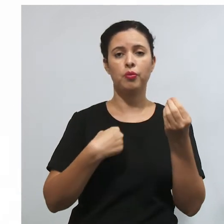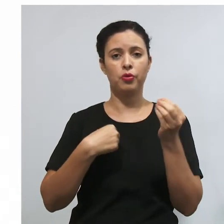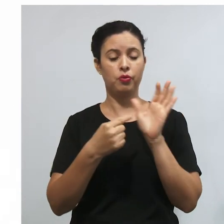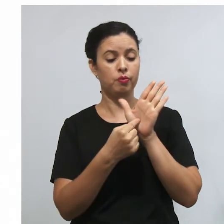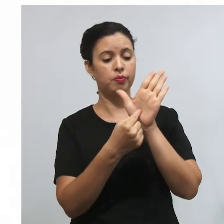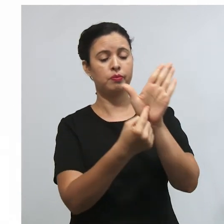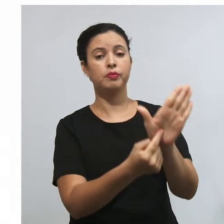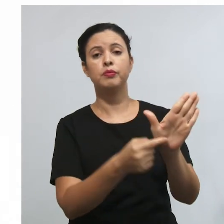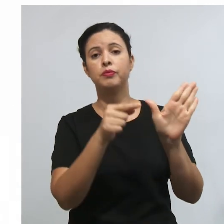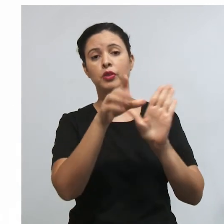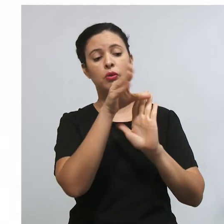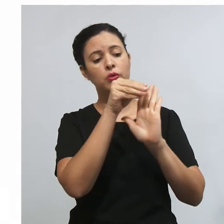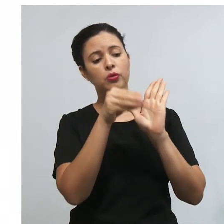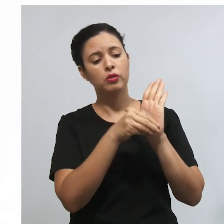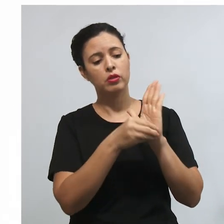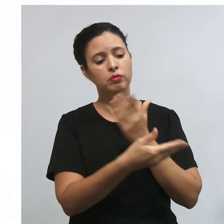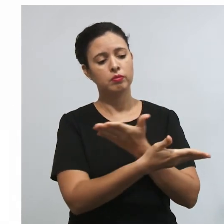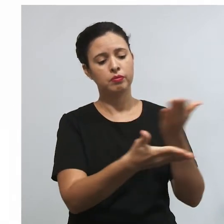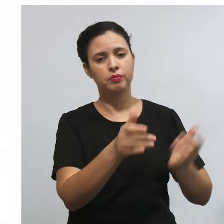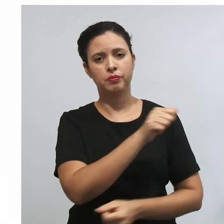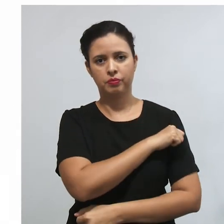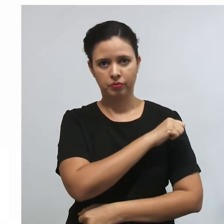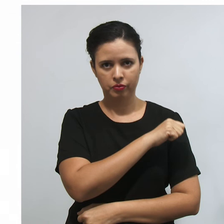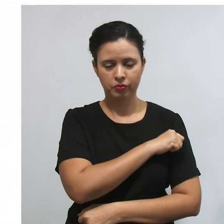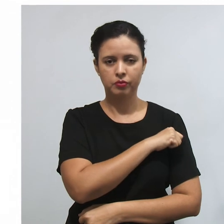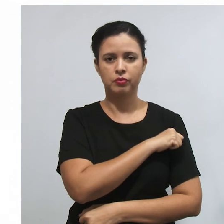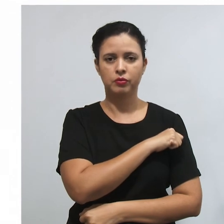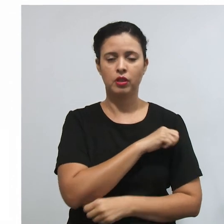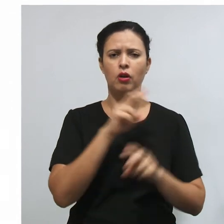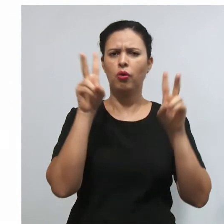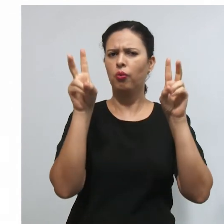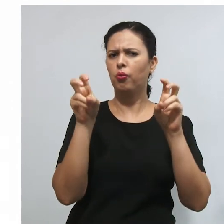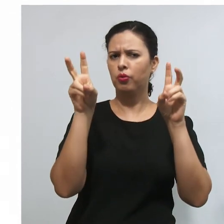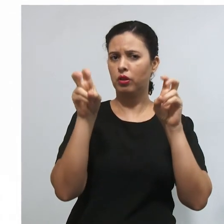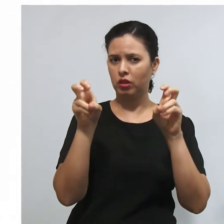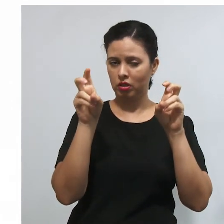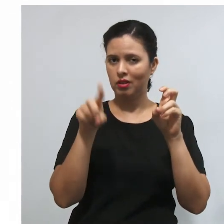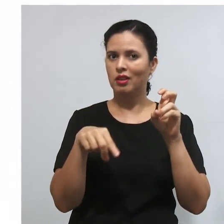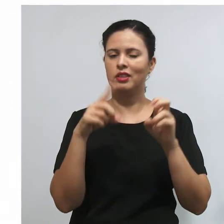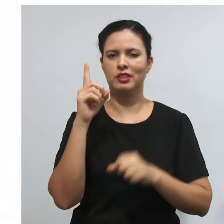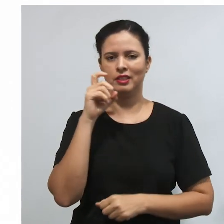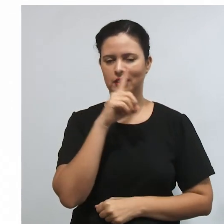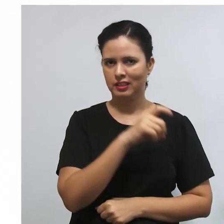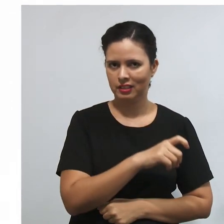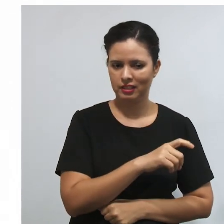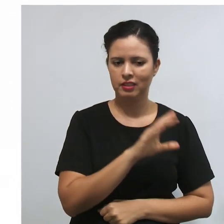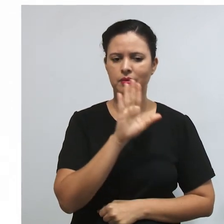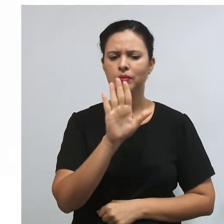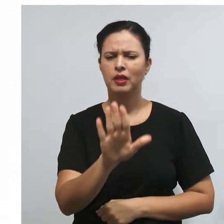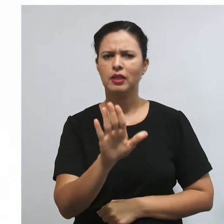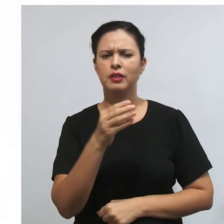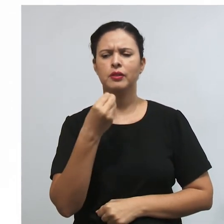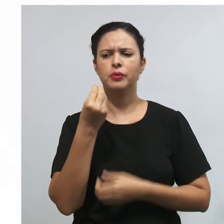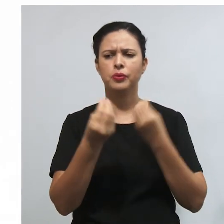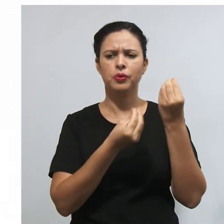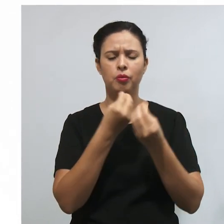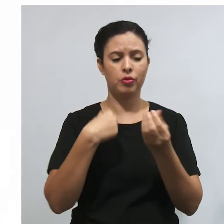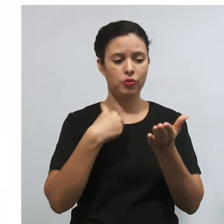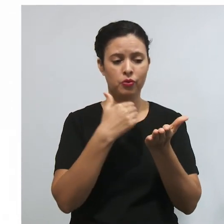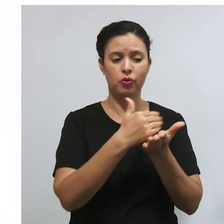apresentar este conteúdo? O tema é um pouco delicado. E aí, por onde é que eu